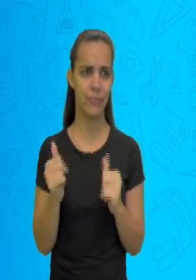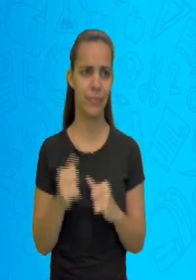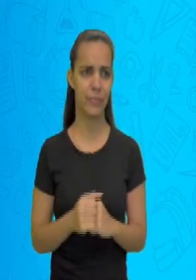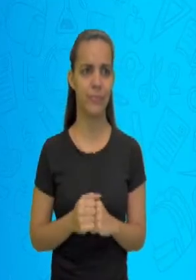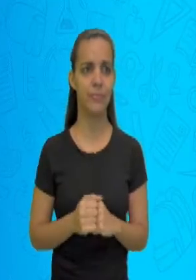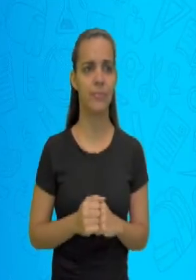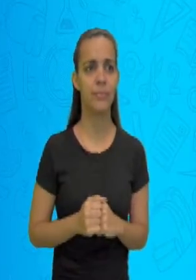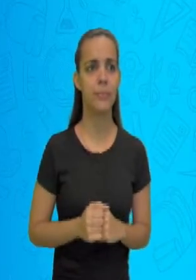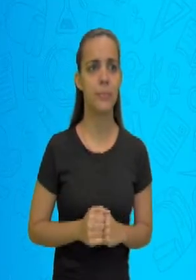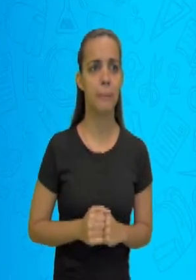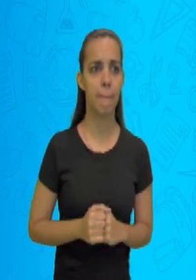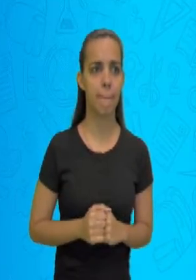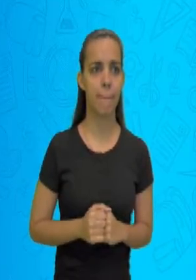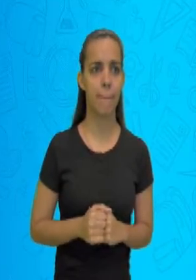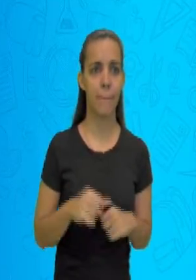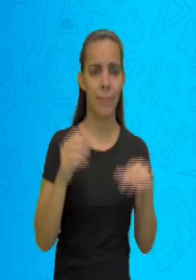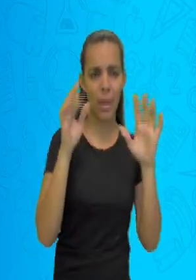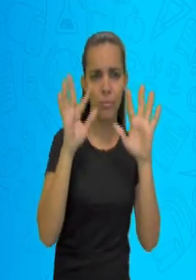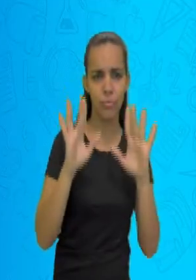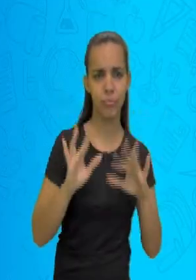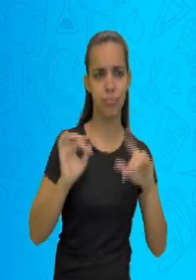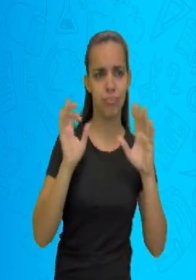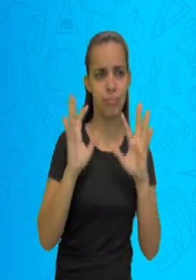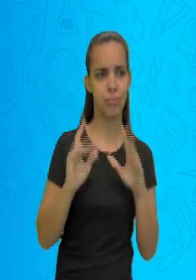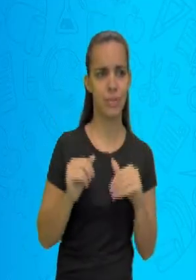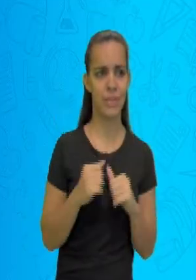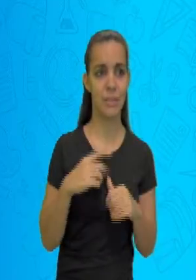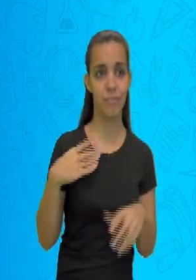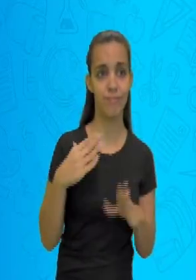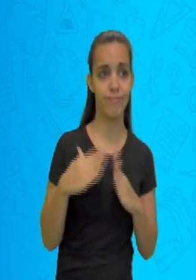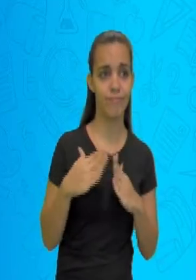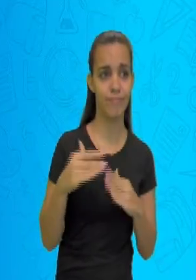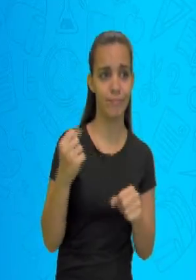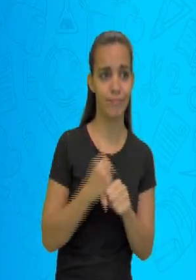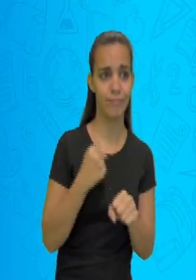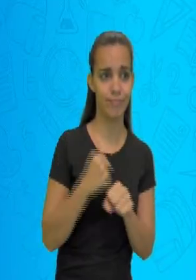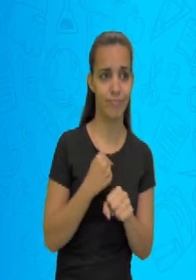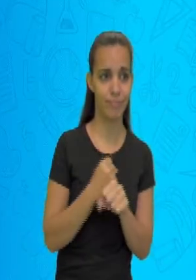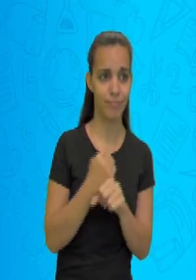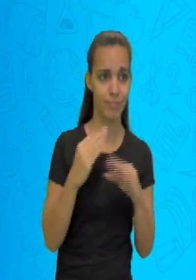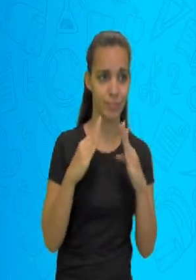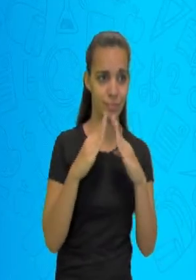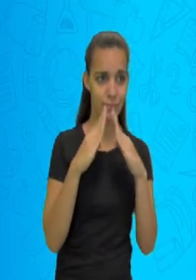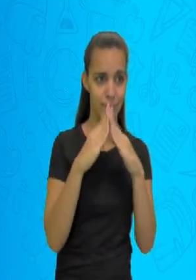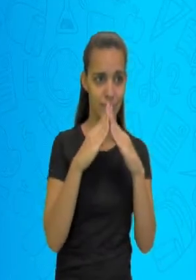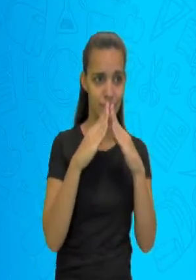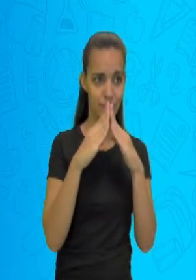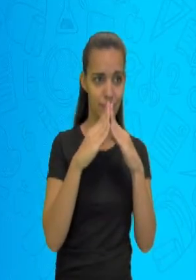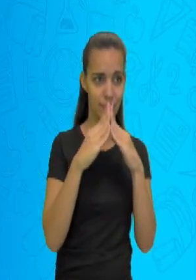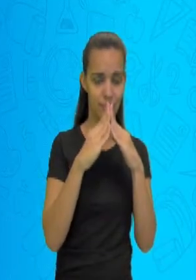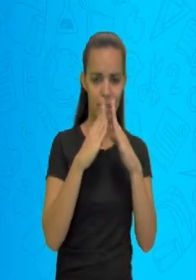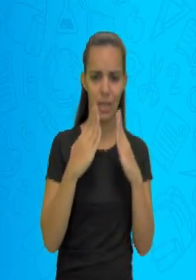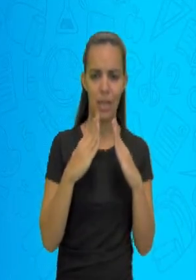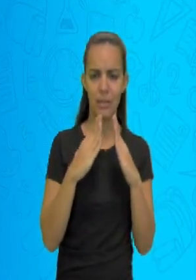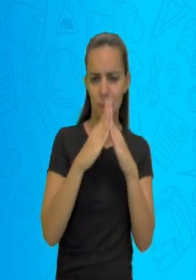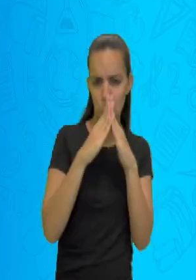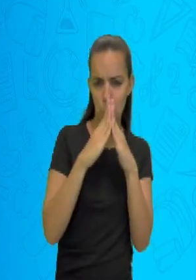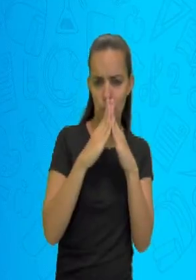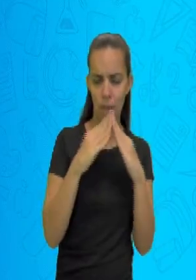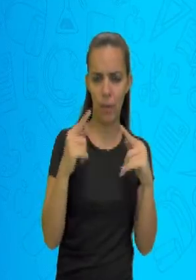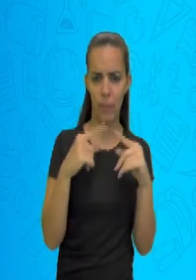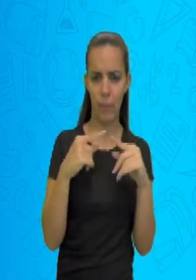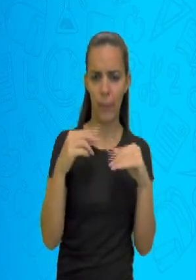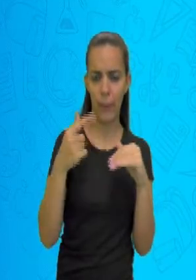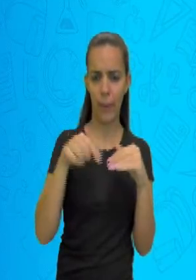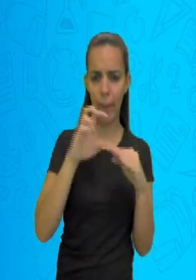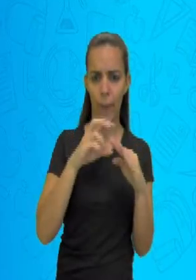várias partes do ano nevam, as casas são construídas, os telhados são aqueles telhados mais inclinados. Vocês sabem por